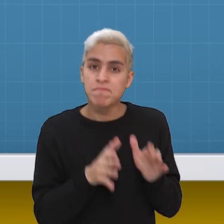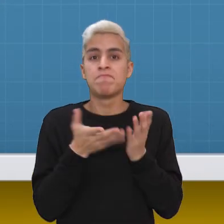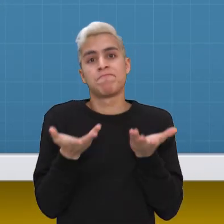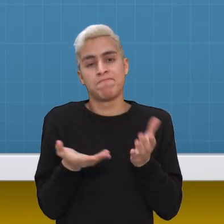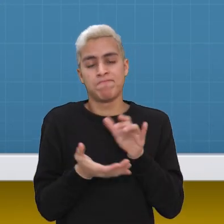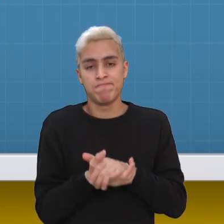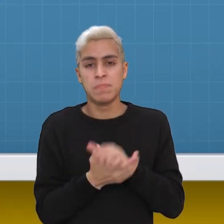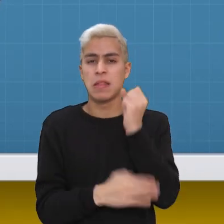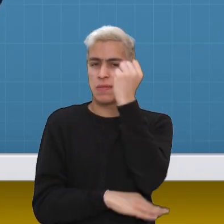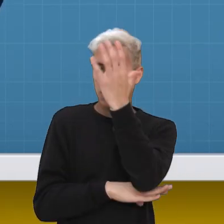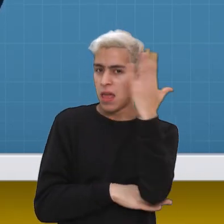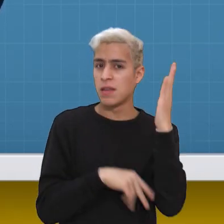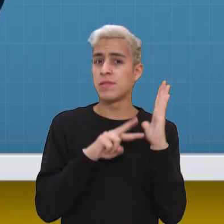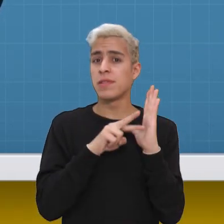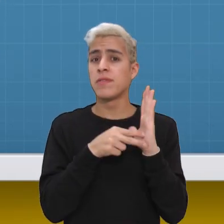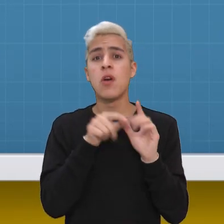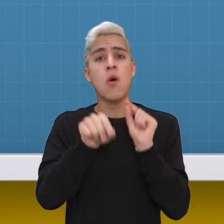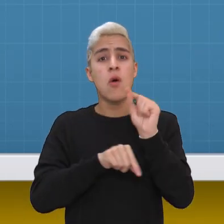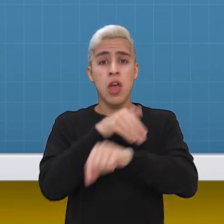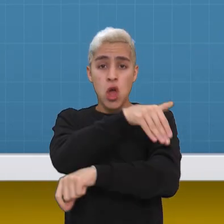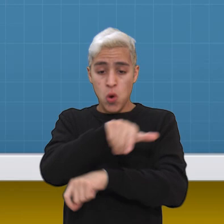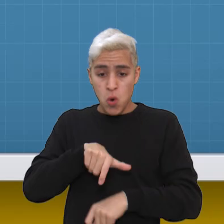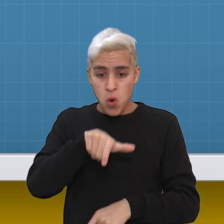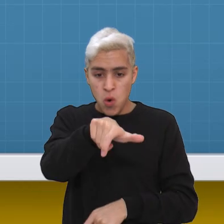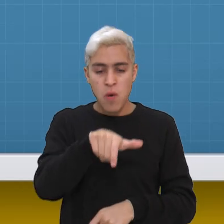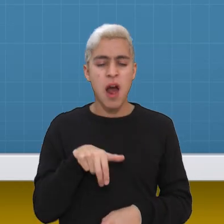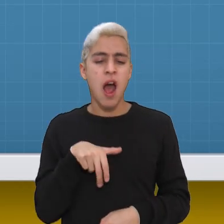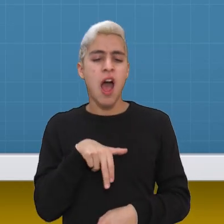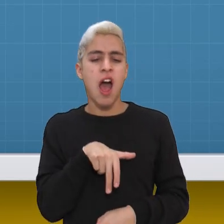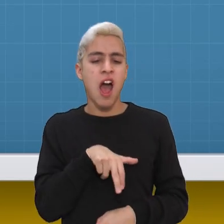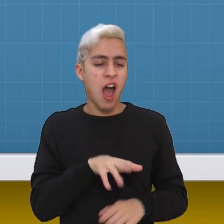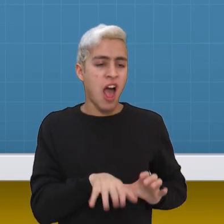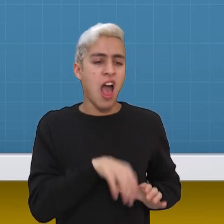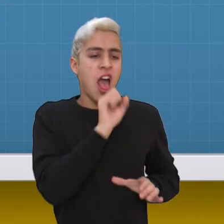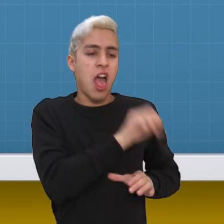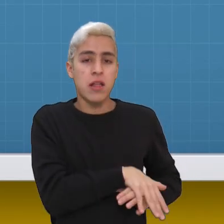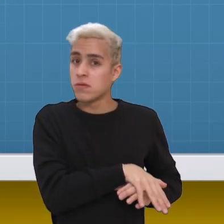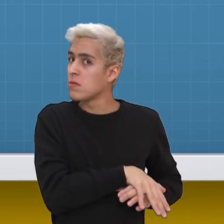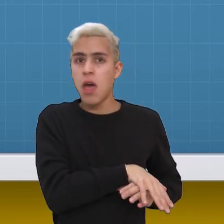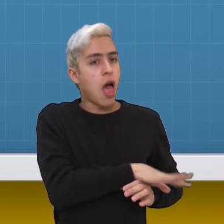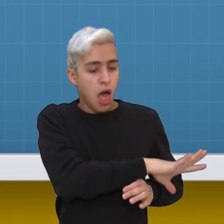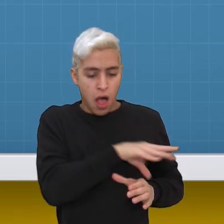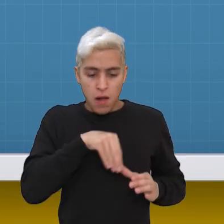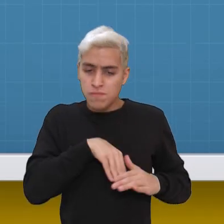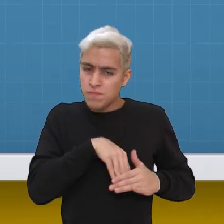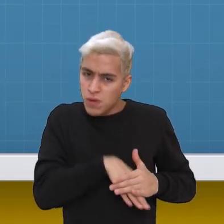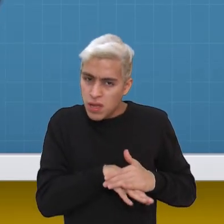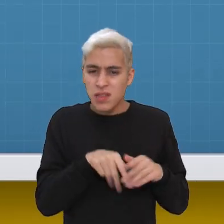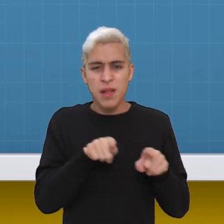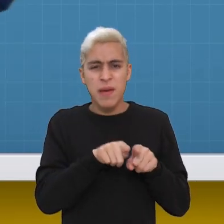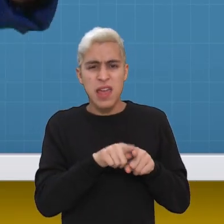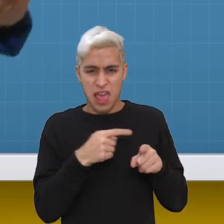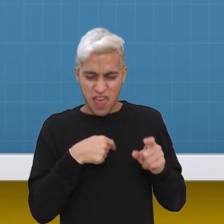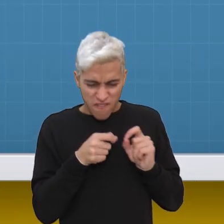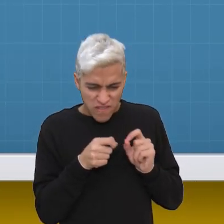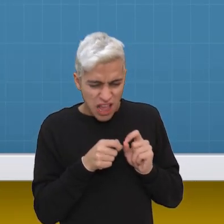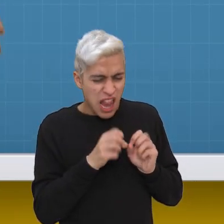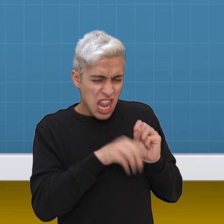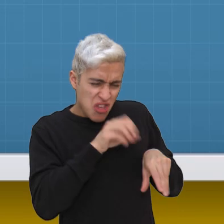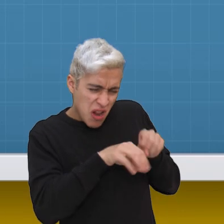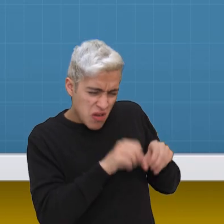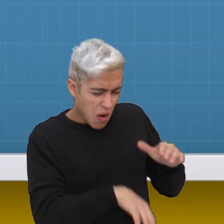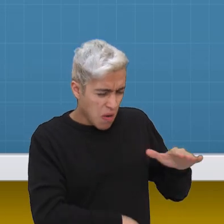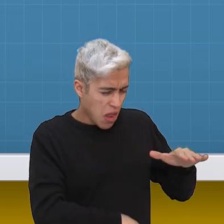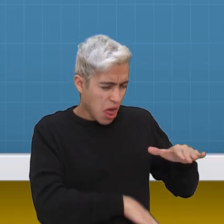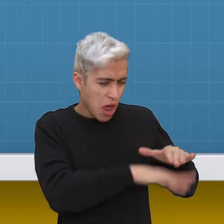Natureza é eu saber que eu vou andar pela rua e eu não vou jogar um lixo na rua, que eu não vou deixar produzir um montão de lixo para